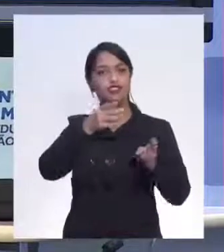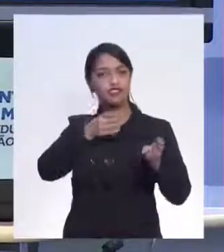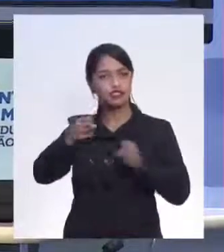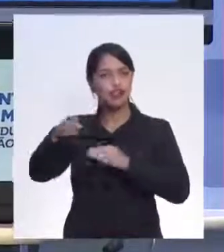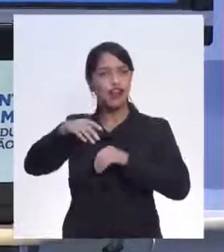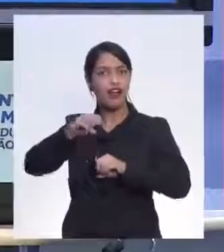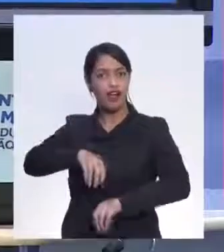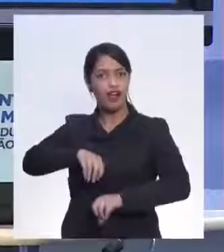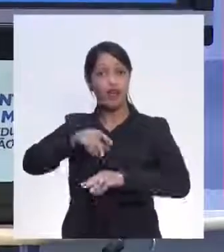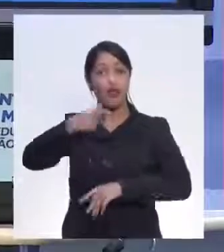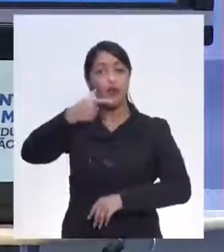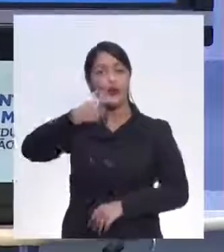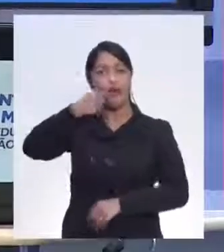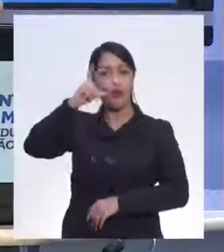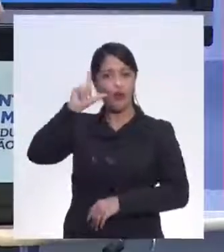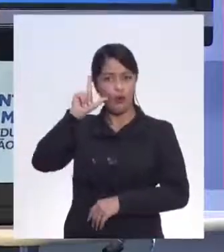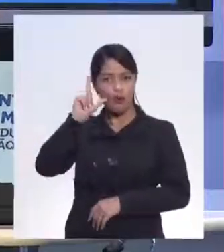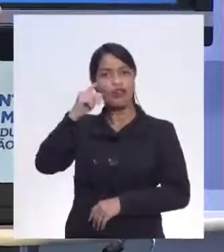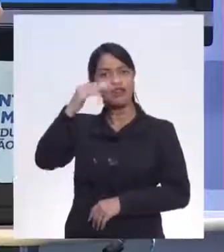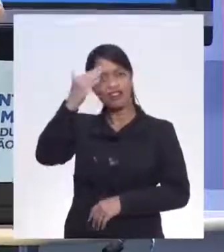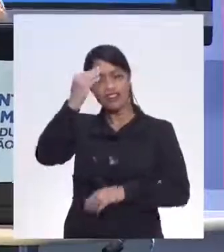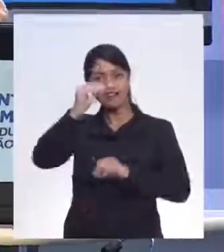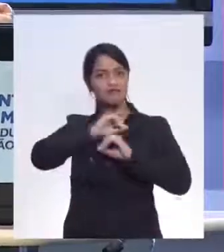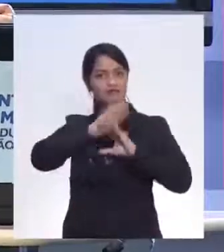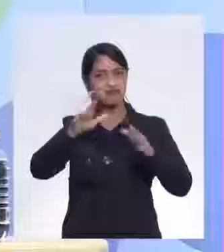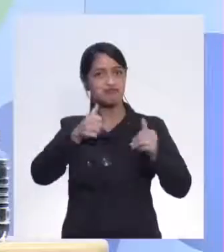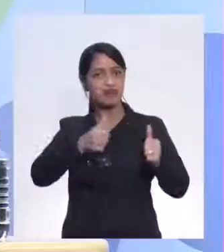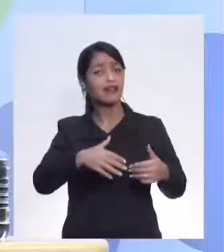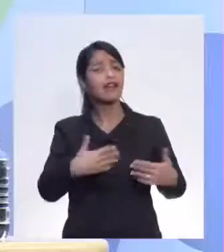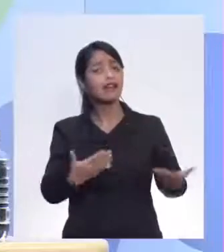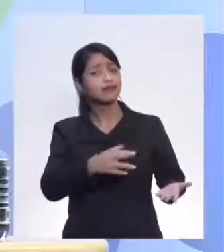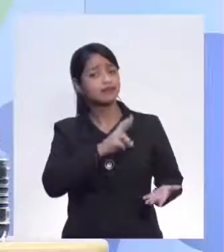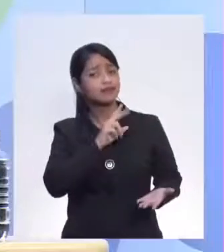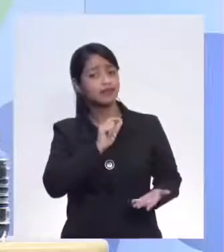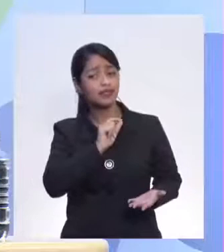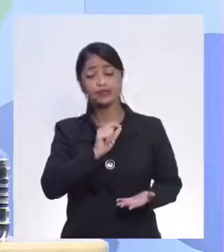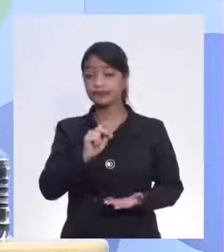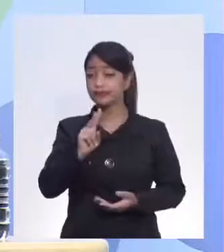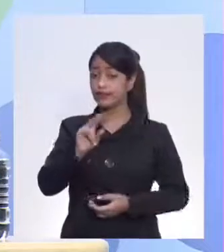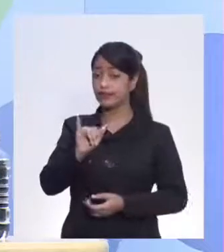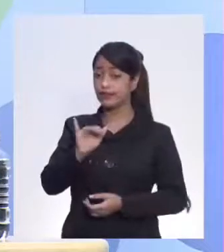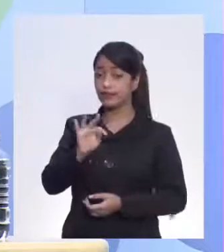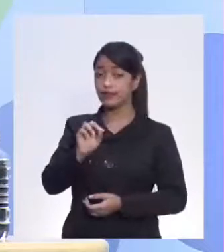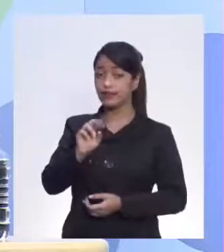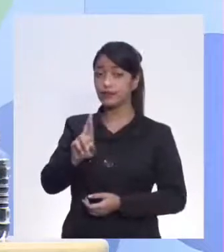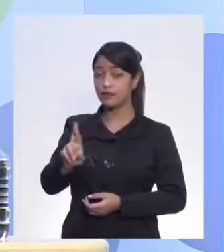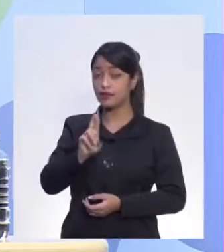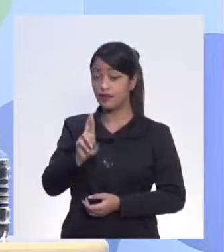de ontem, entenderam bem a ideia. O que a gente tem Olha, aí? O Vitor Hugo colocou Labirinto de Creta.